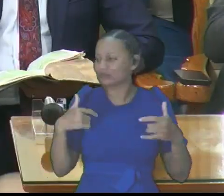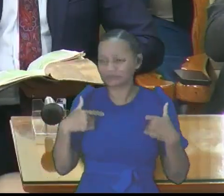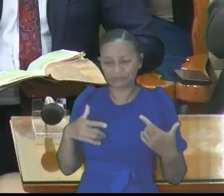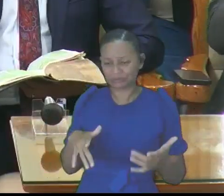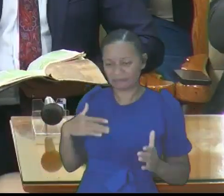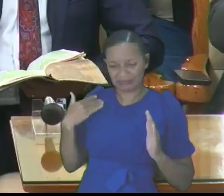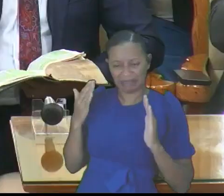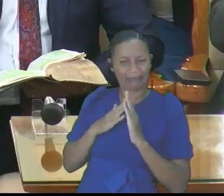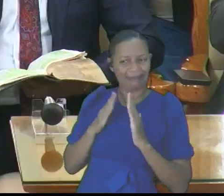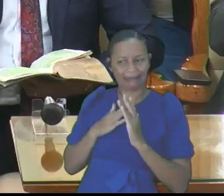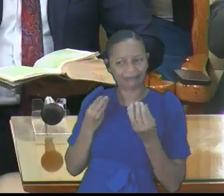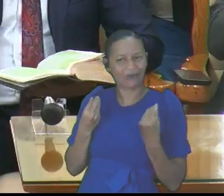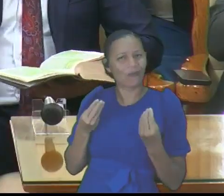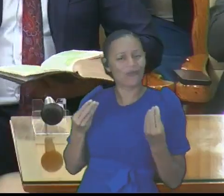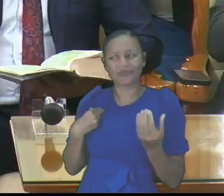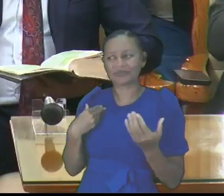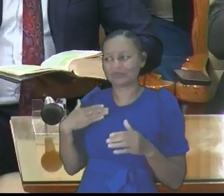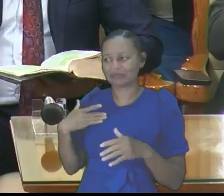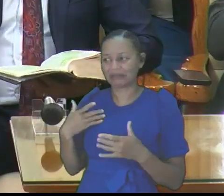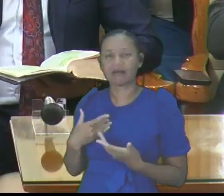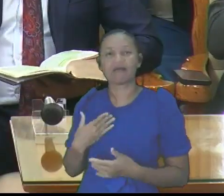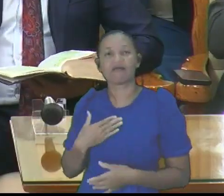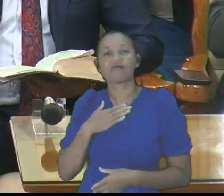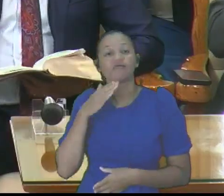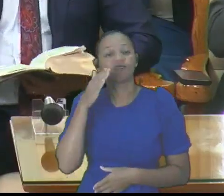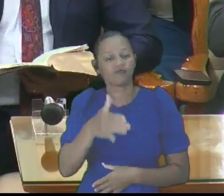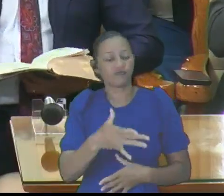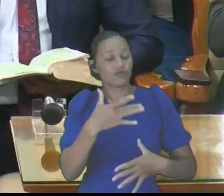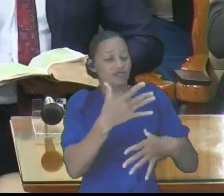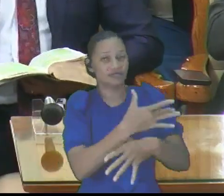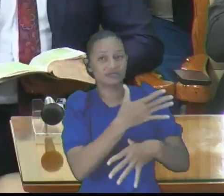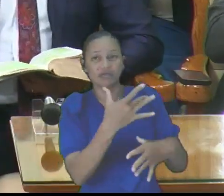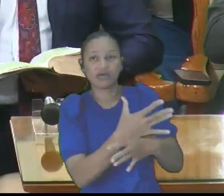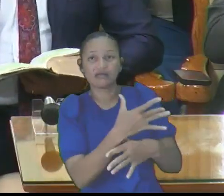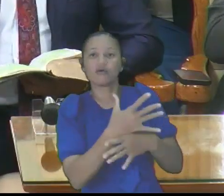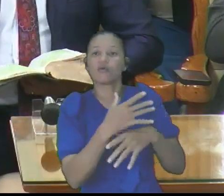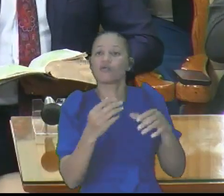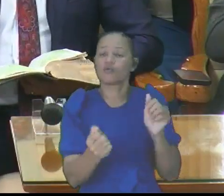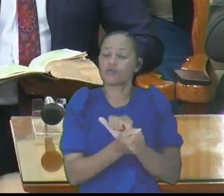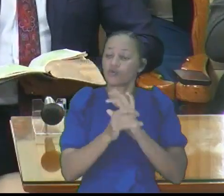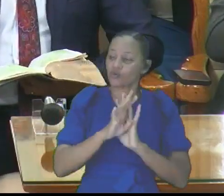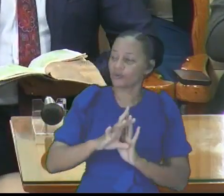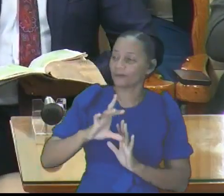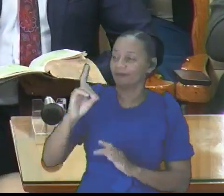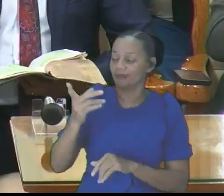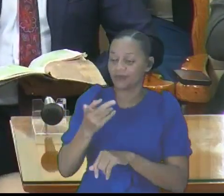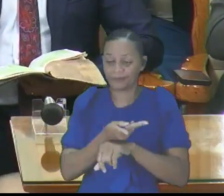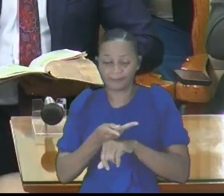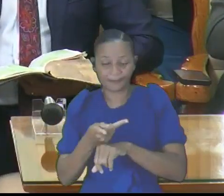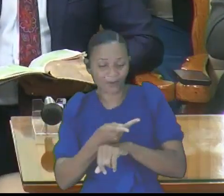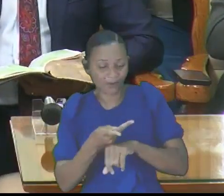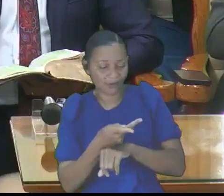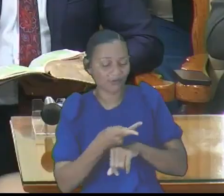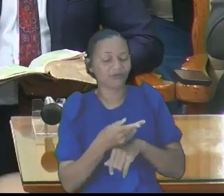sei viver. Eu vou em outra cidade, glória a Deus, e fico procurando uma